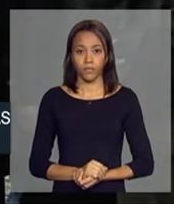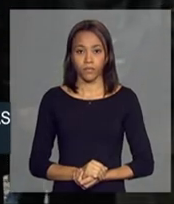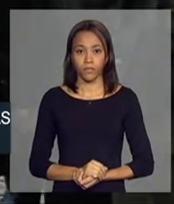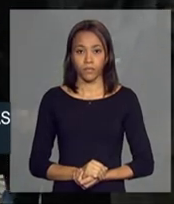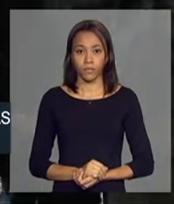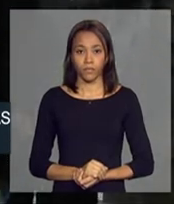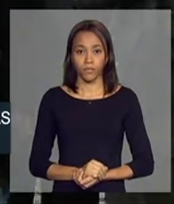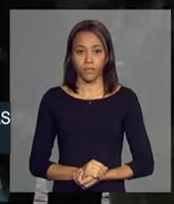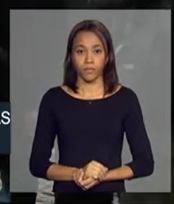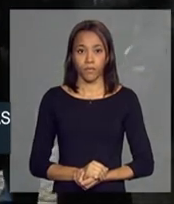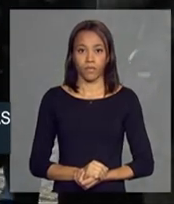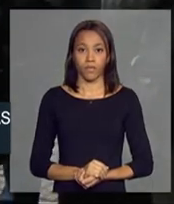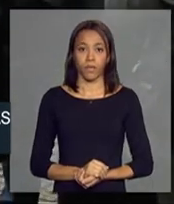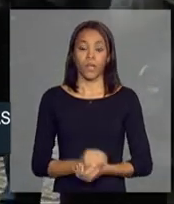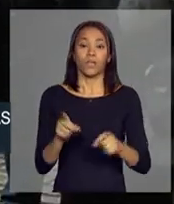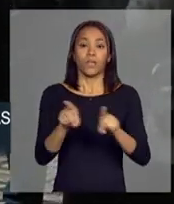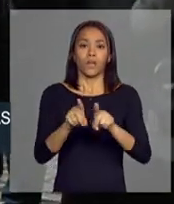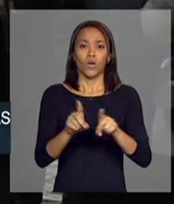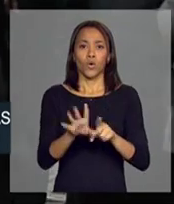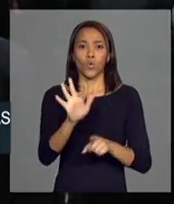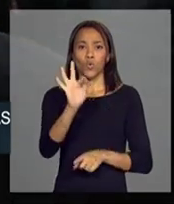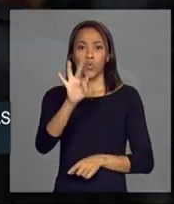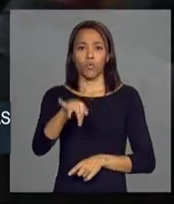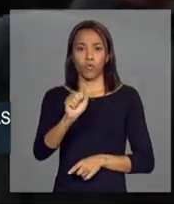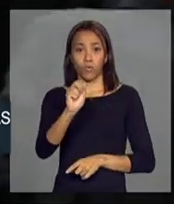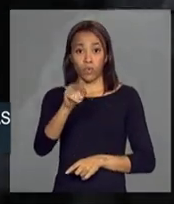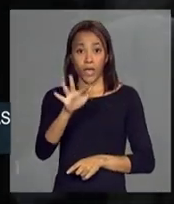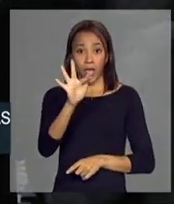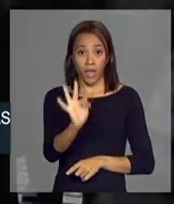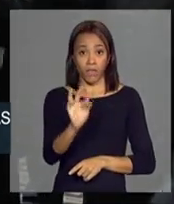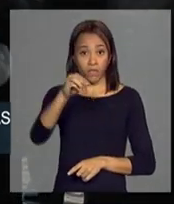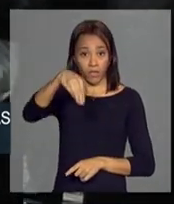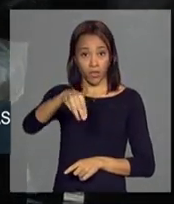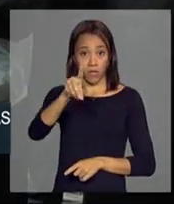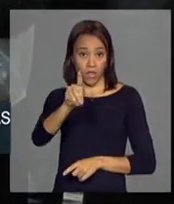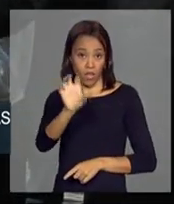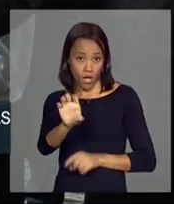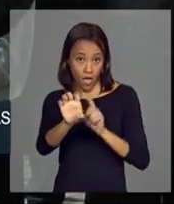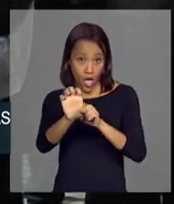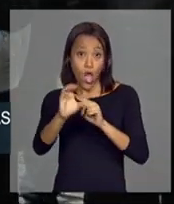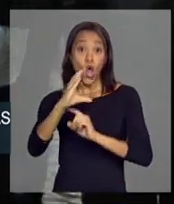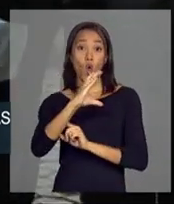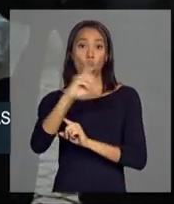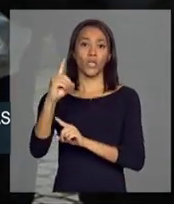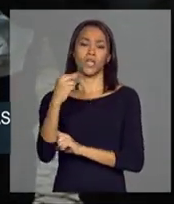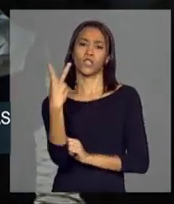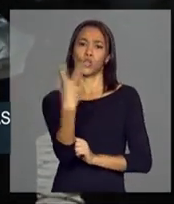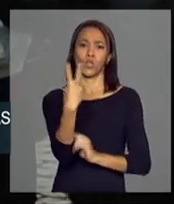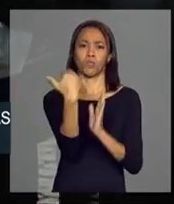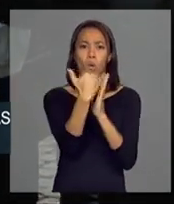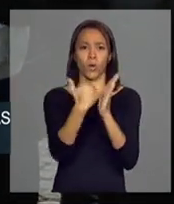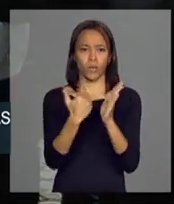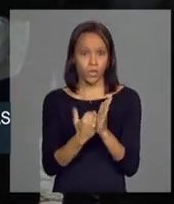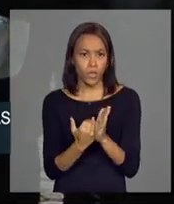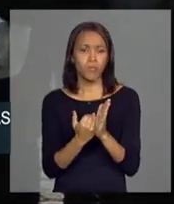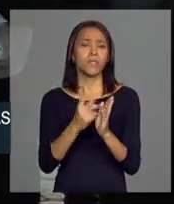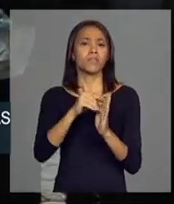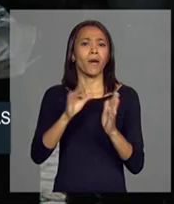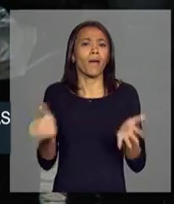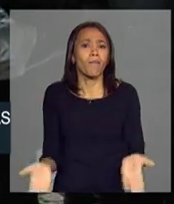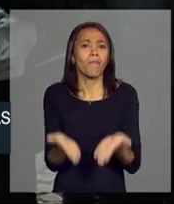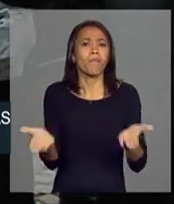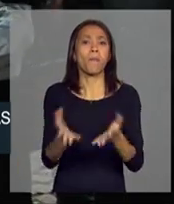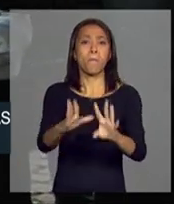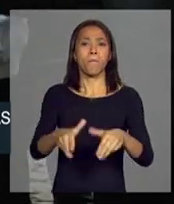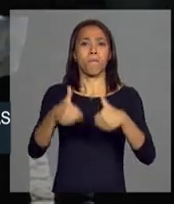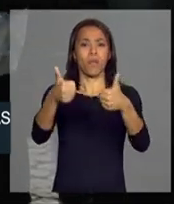o fundo nacional de desenvolvimento da educação o fdr coordena dois programas voltados para promover melhorias